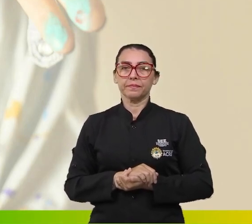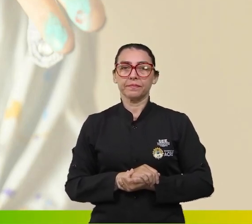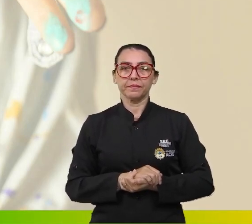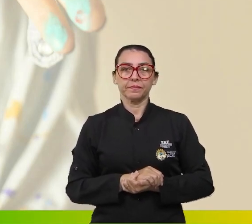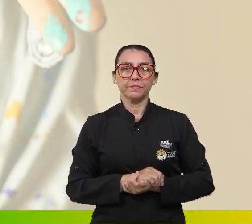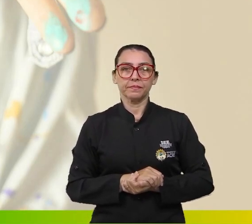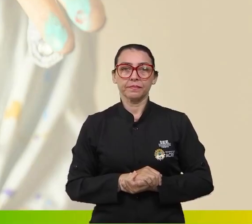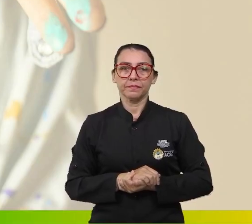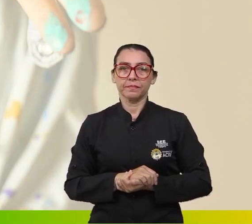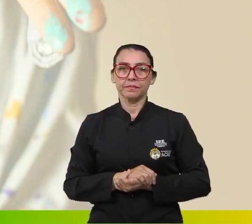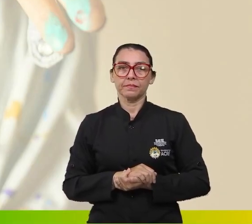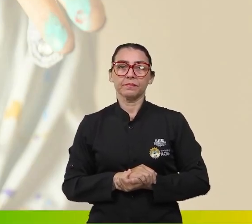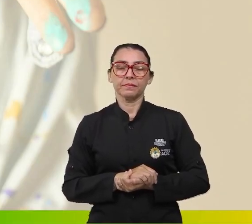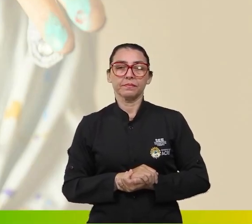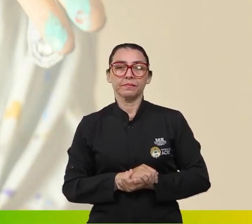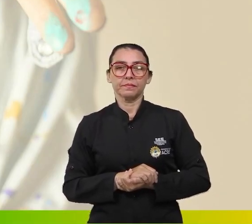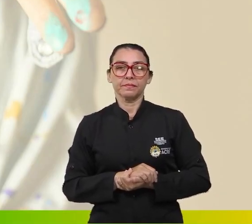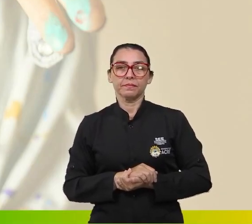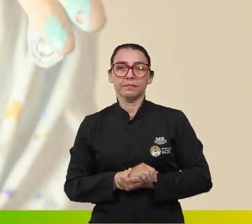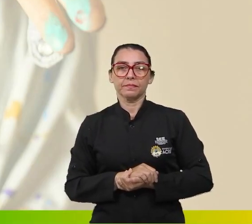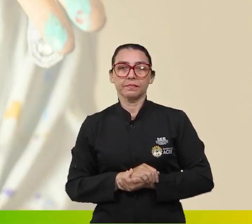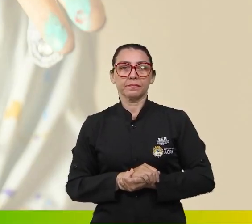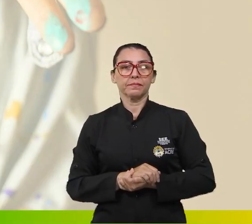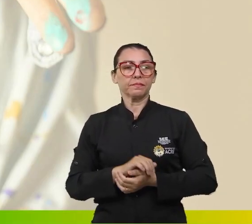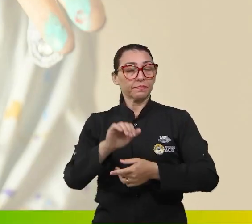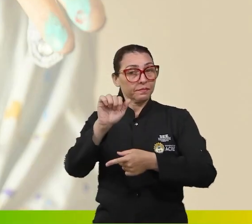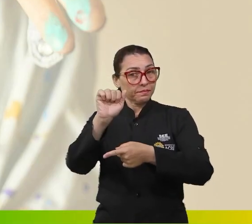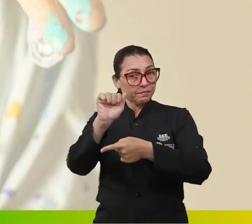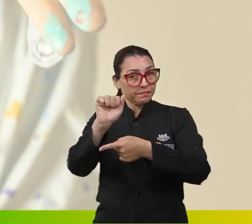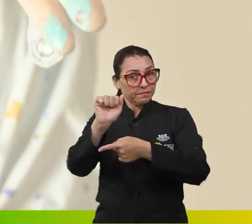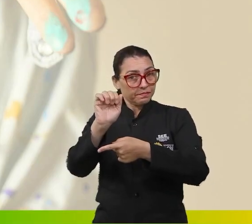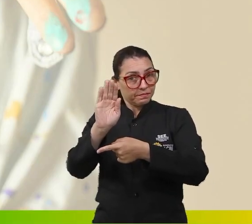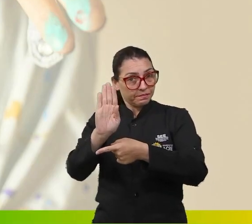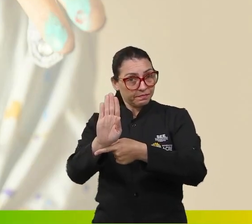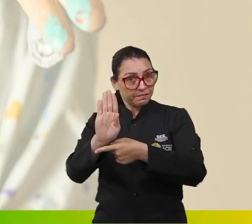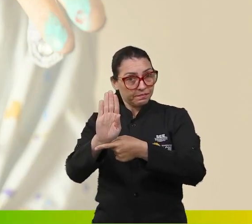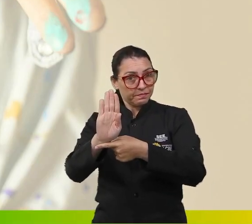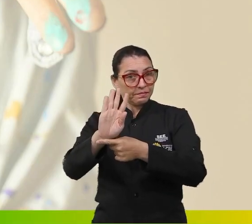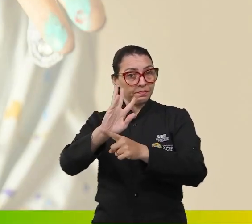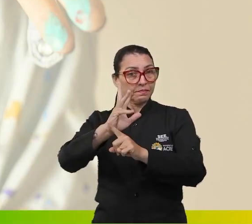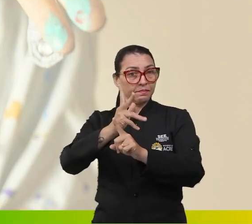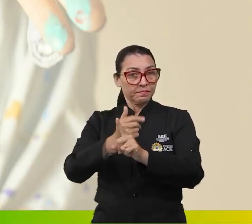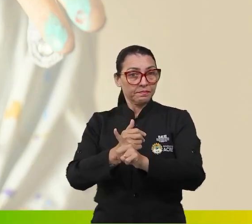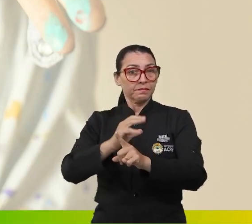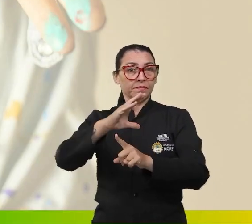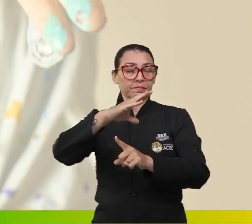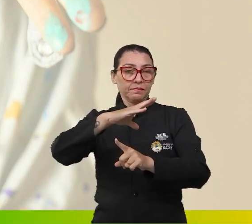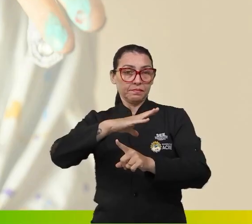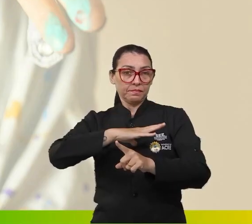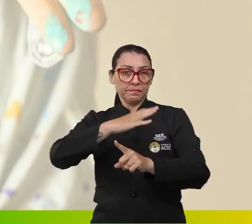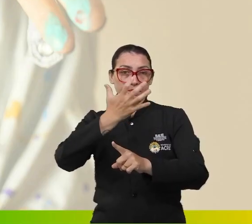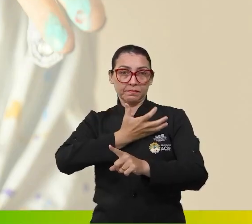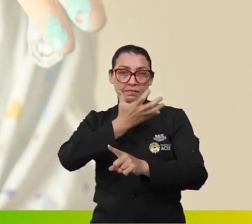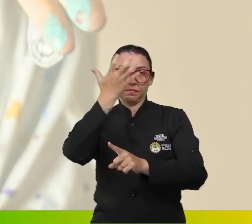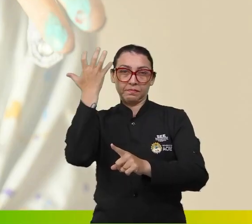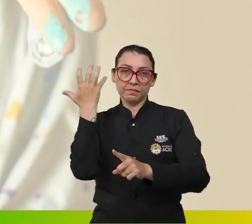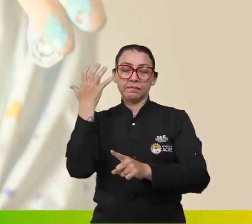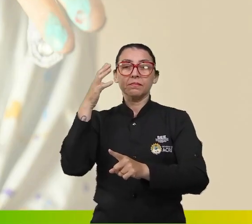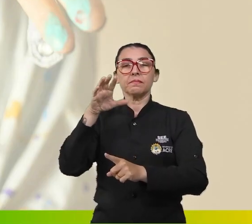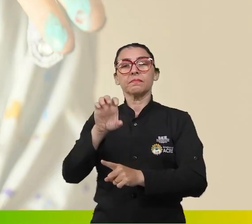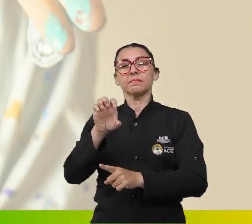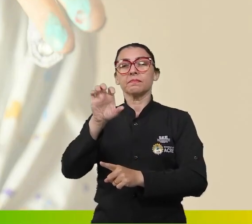padrões estéticos clássicos e também nem é uma arte acadêmica. Letra B, a arte surge de